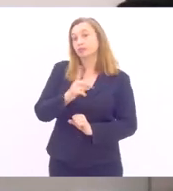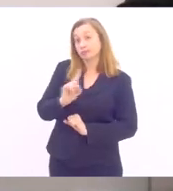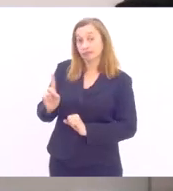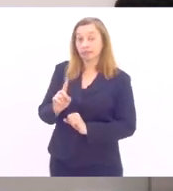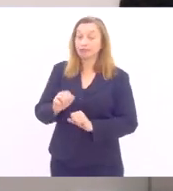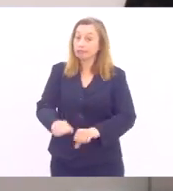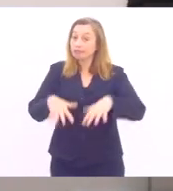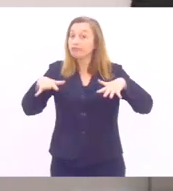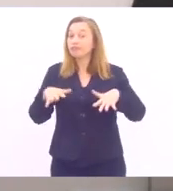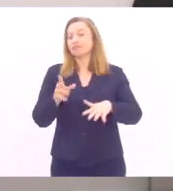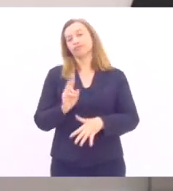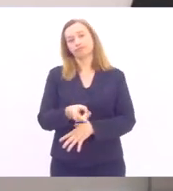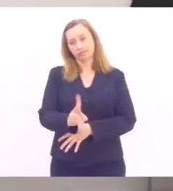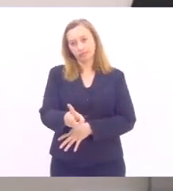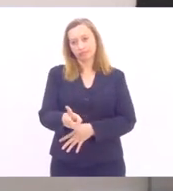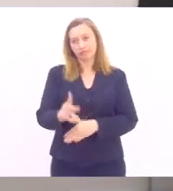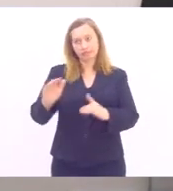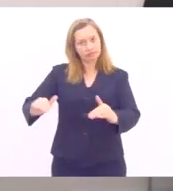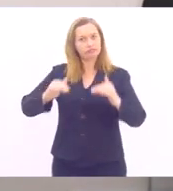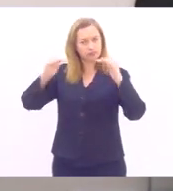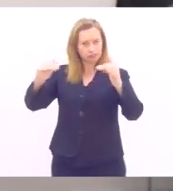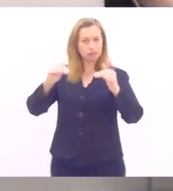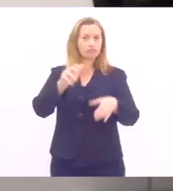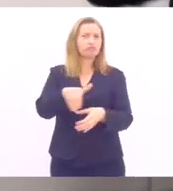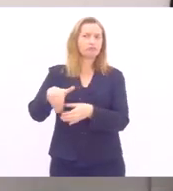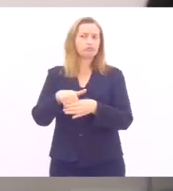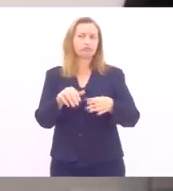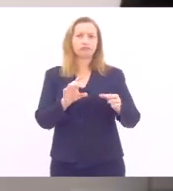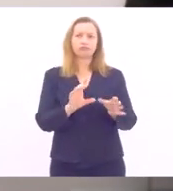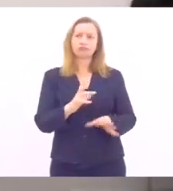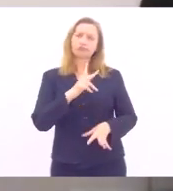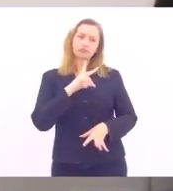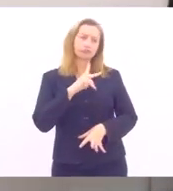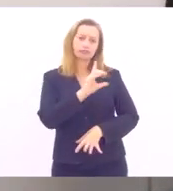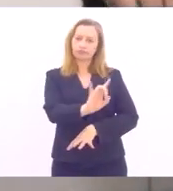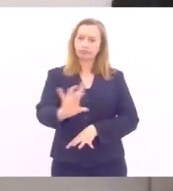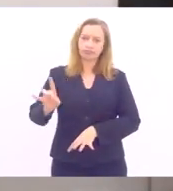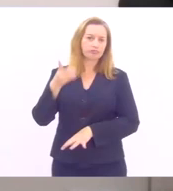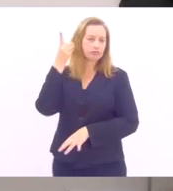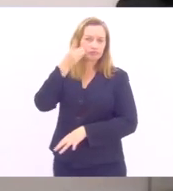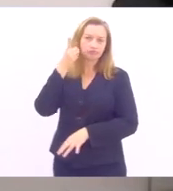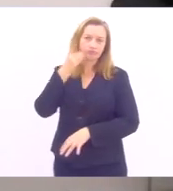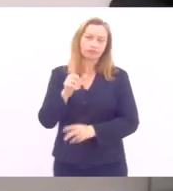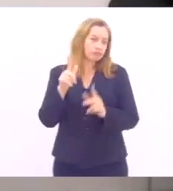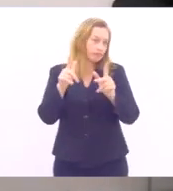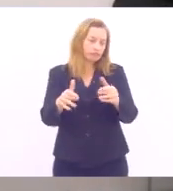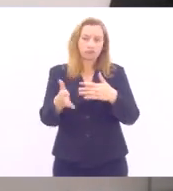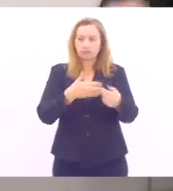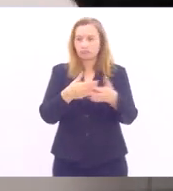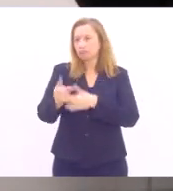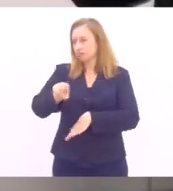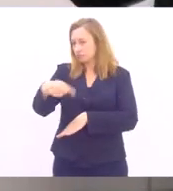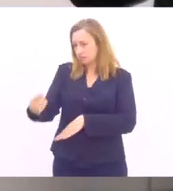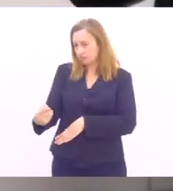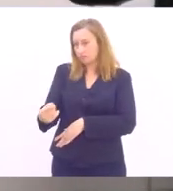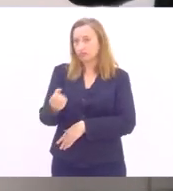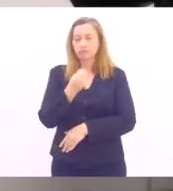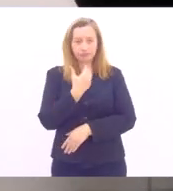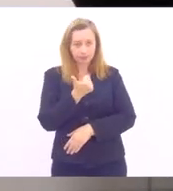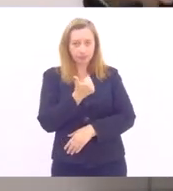plenário. O plenário sempre é soberano. O voto de cada deputado é exatamente igual ao de qualquer outro. Muito